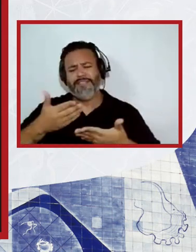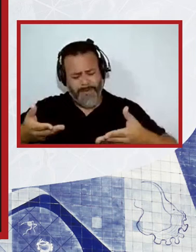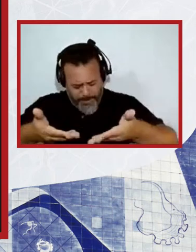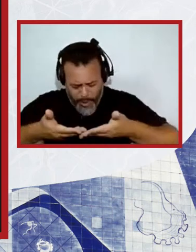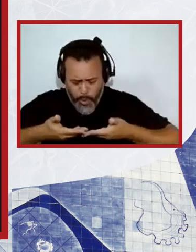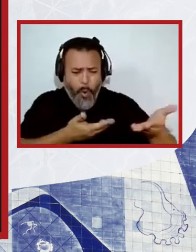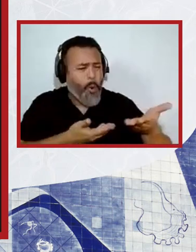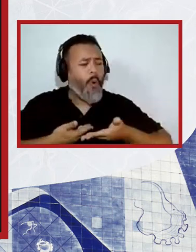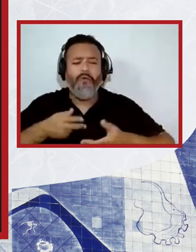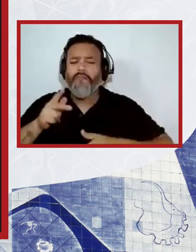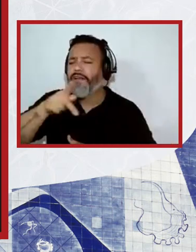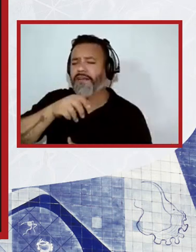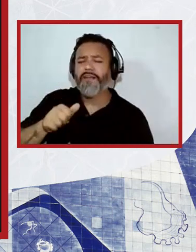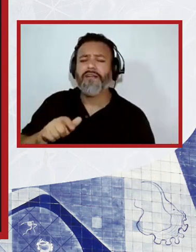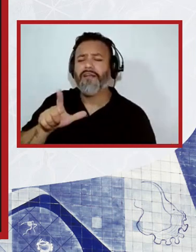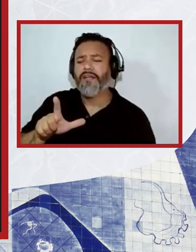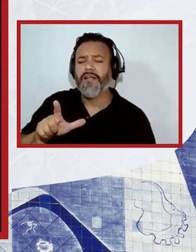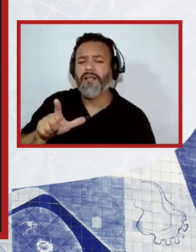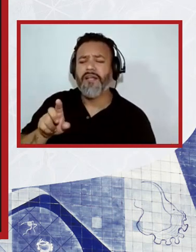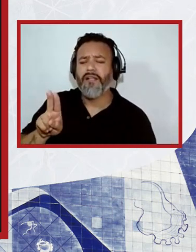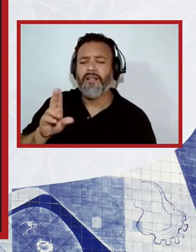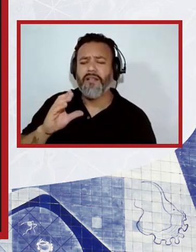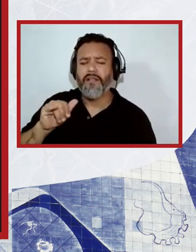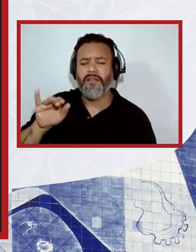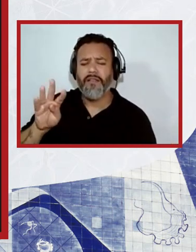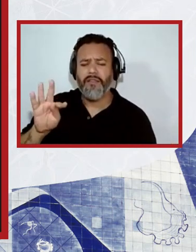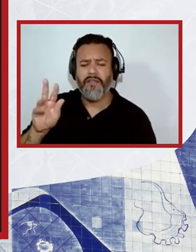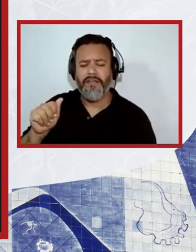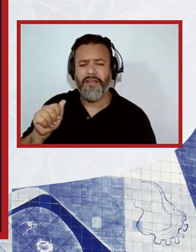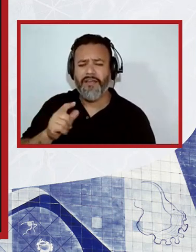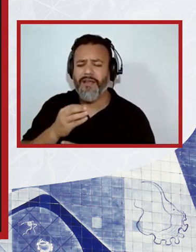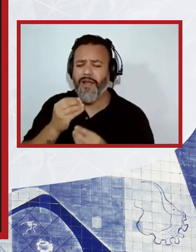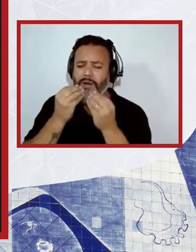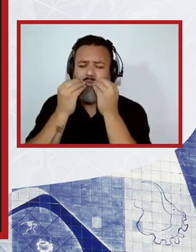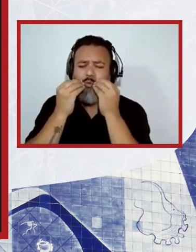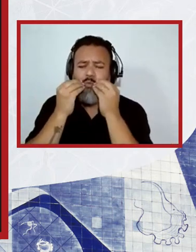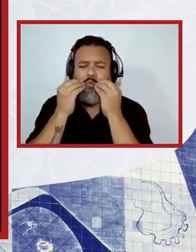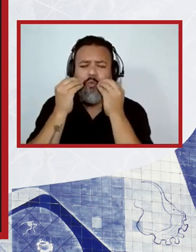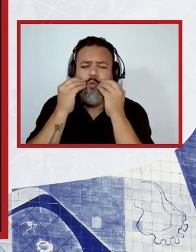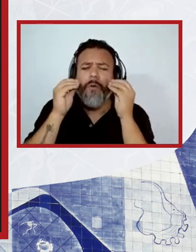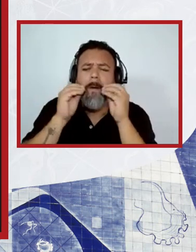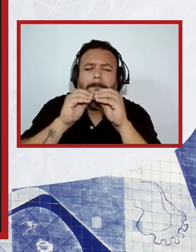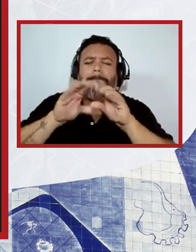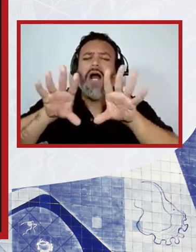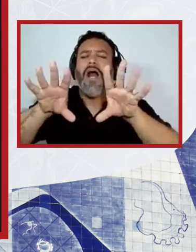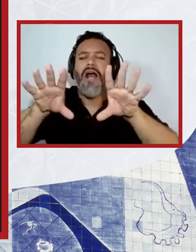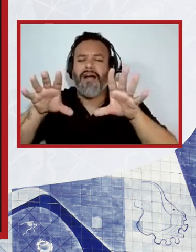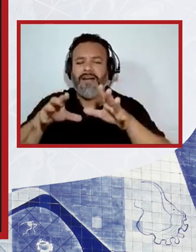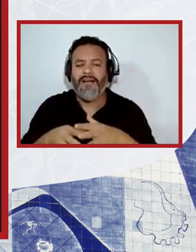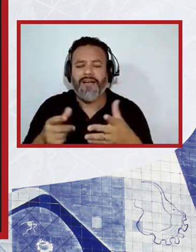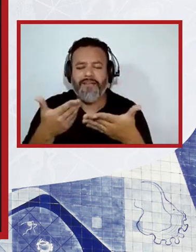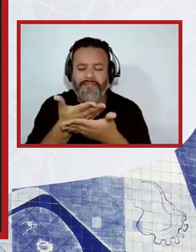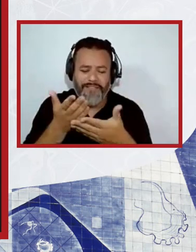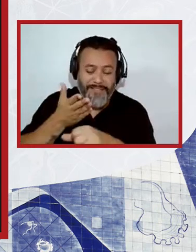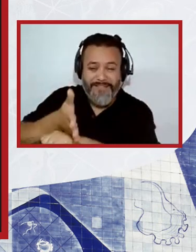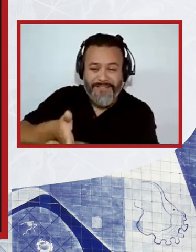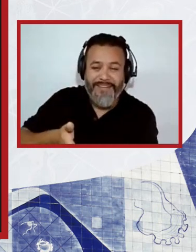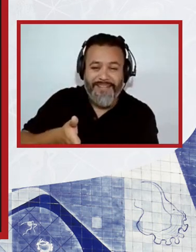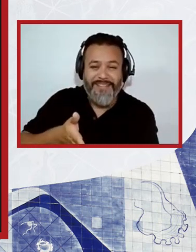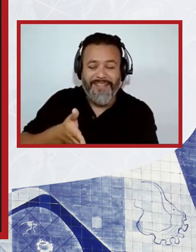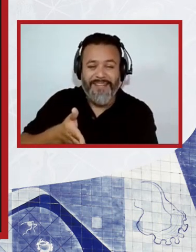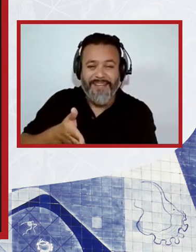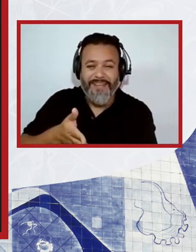da professora Anunciata. E um beijo enorme para o IAC, que eu já participei e pretendo